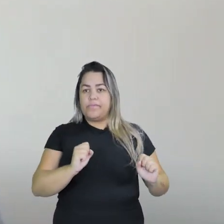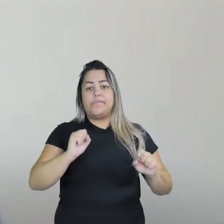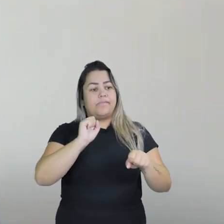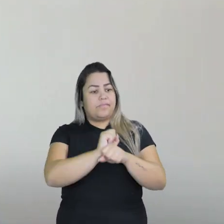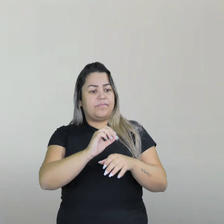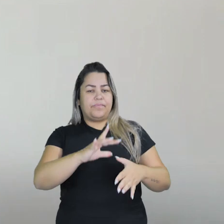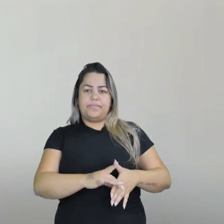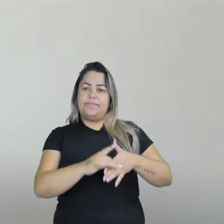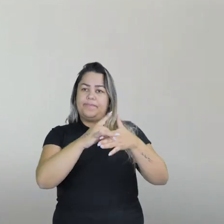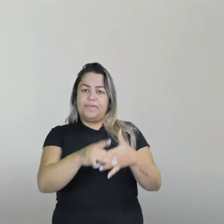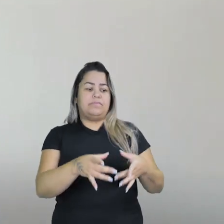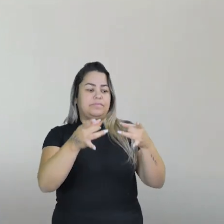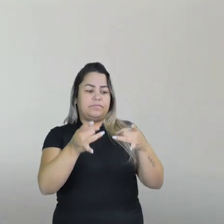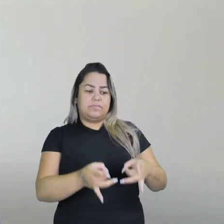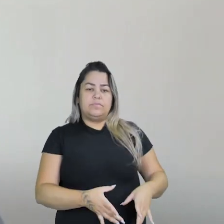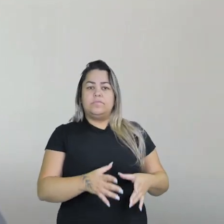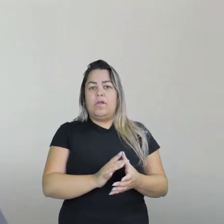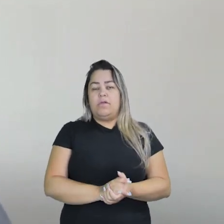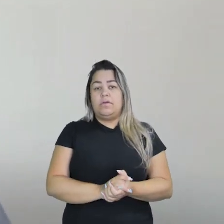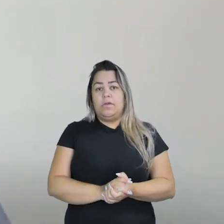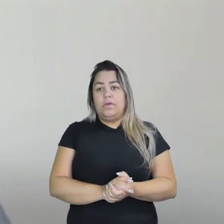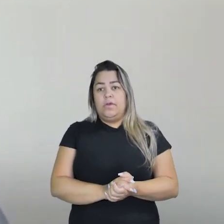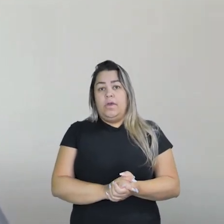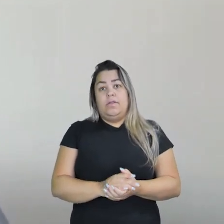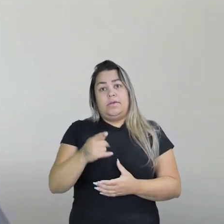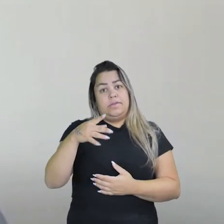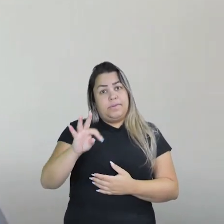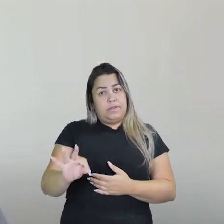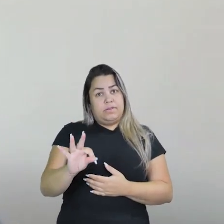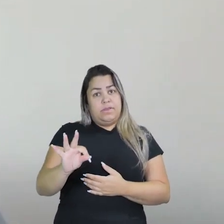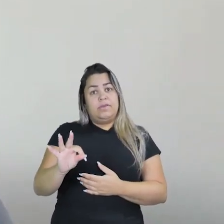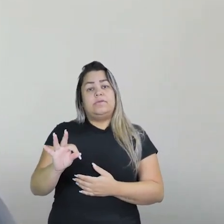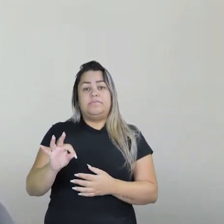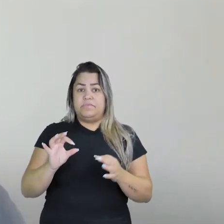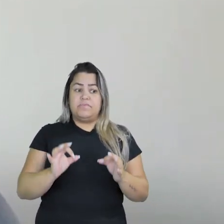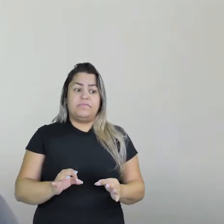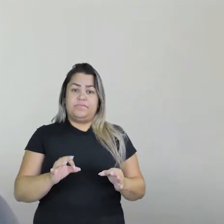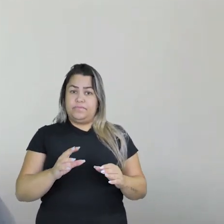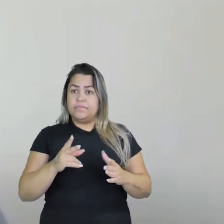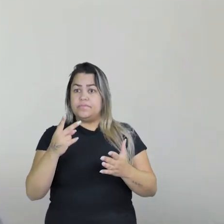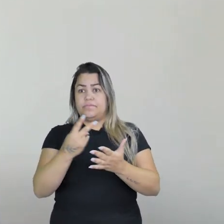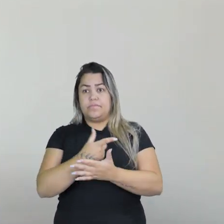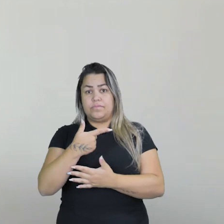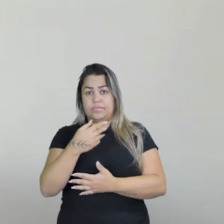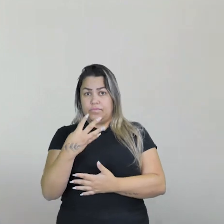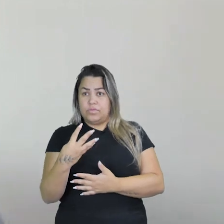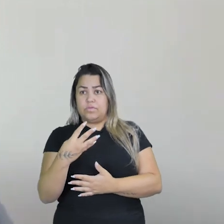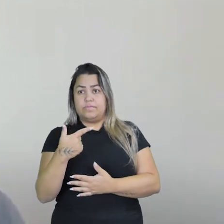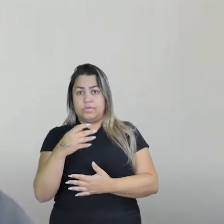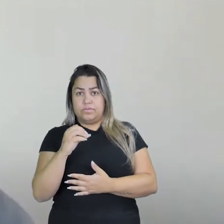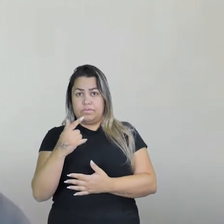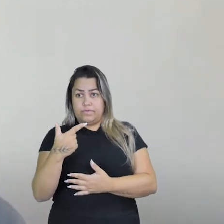esperar e algumas lideranças que estavam deixadas de lado começam a ganhar um protagonismo. O PT certamente sai maior em 24 do